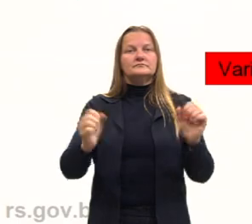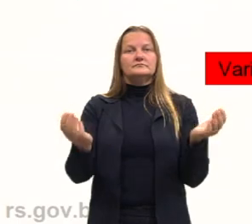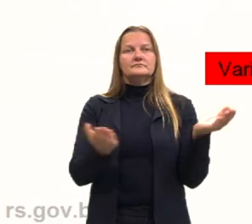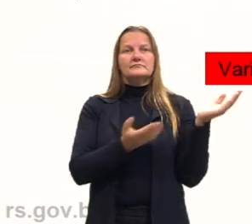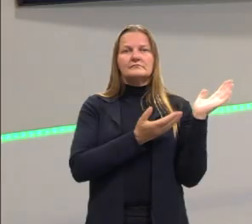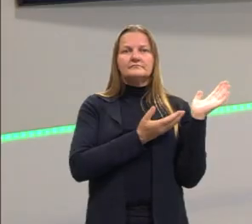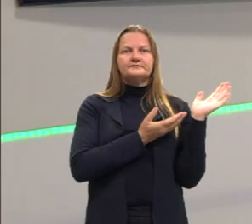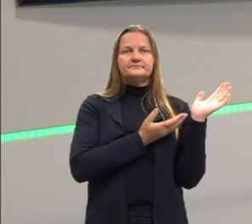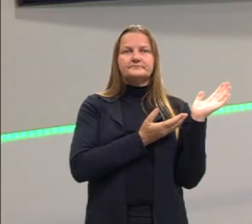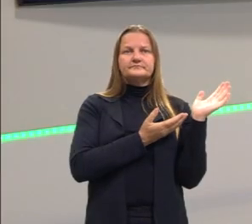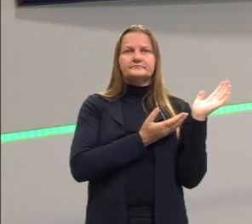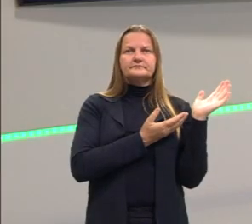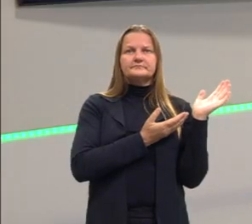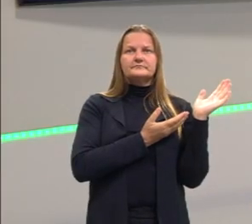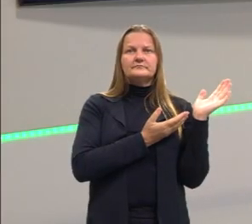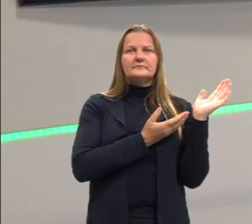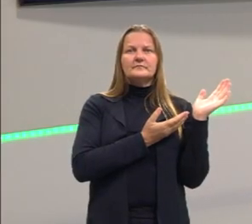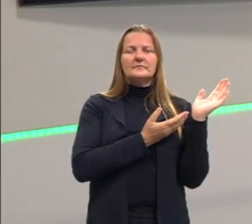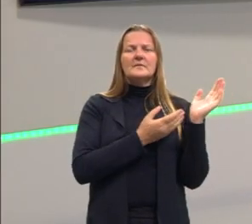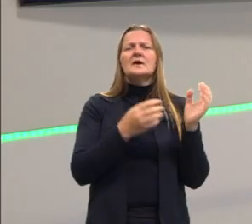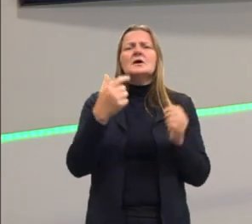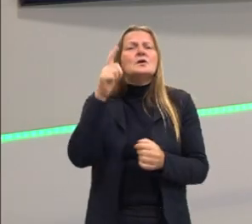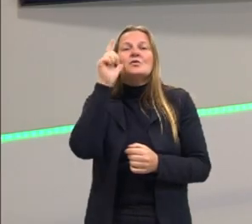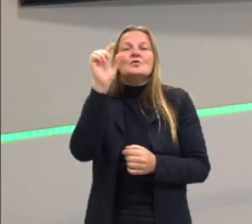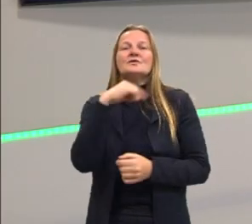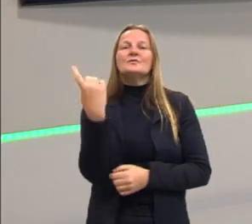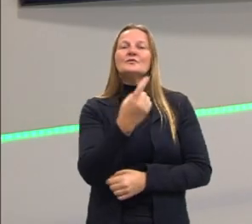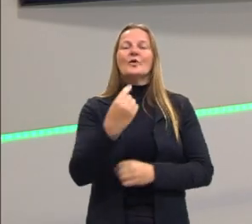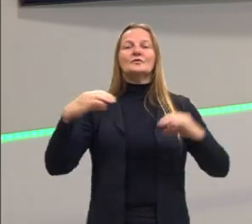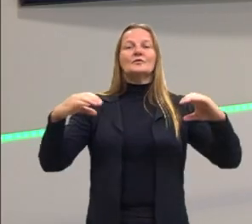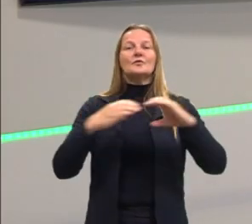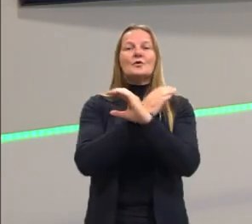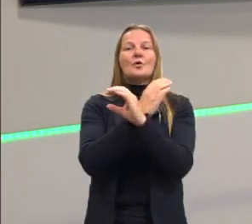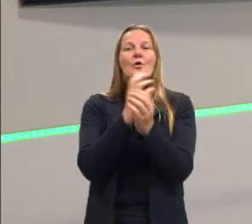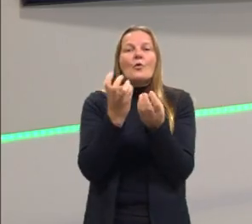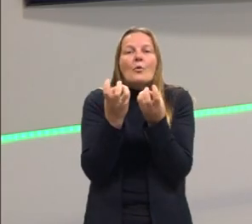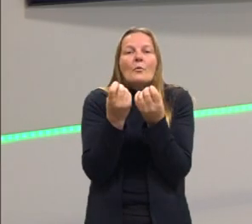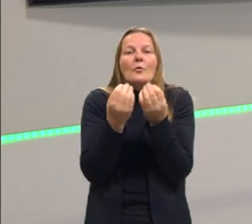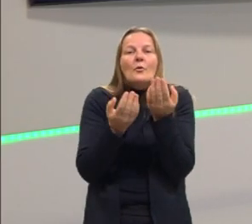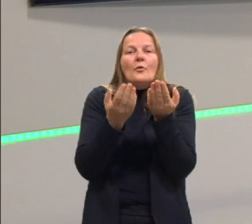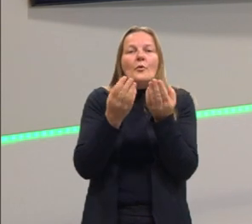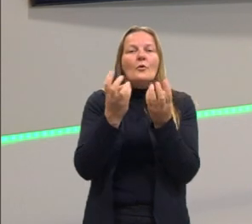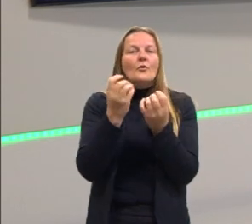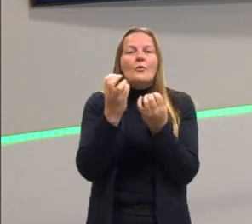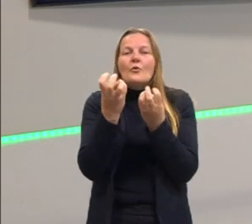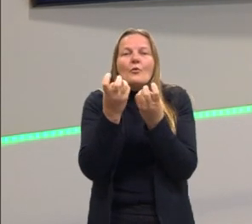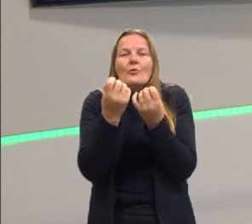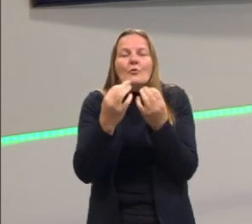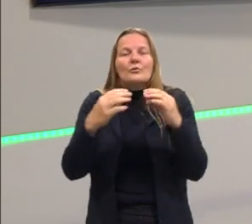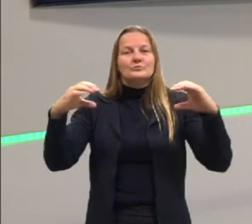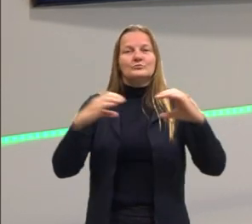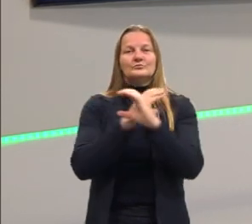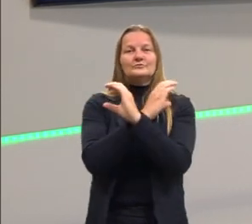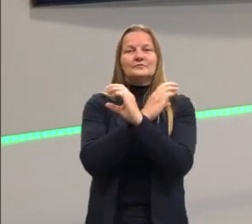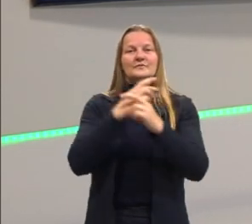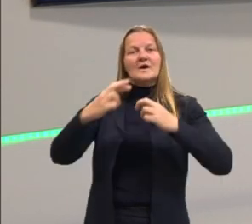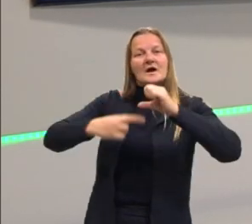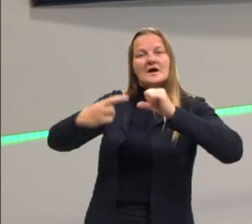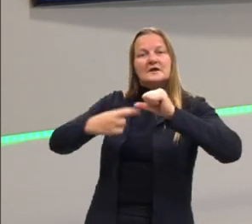conseguimos fazer um quantificar o calor que ocorre na reação ensina é um é um pouco difícil